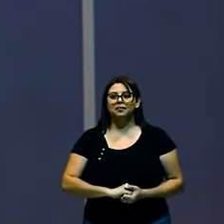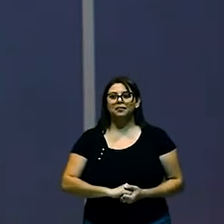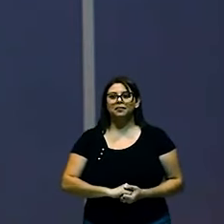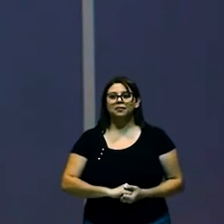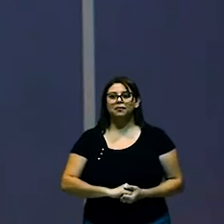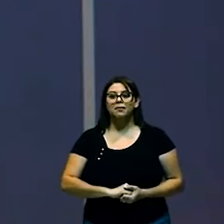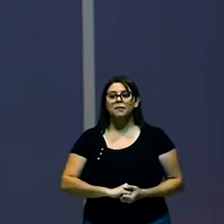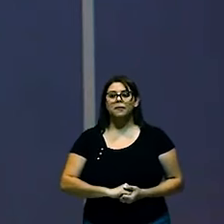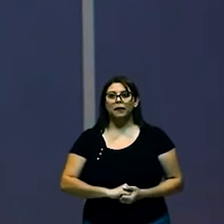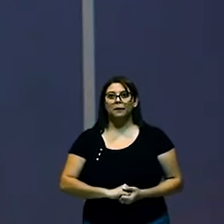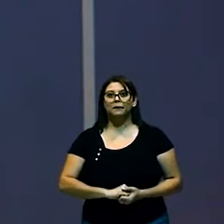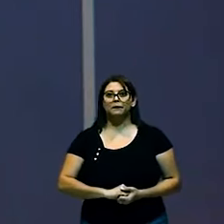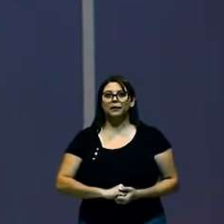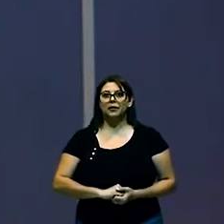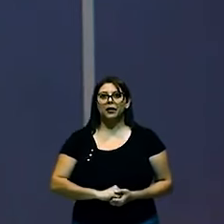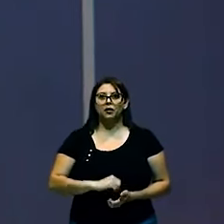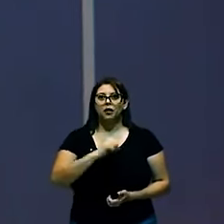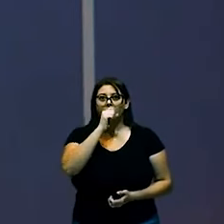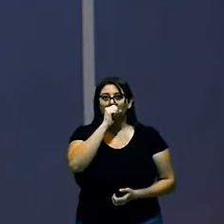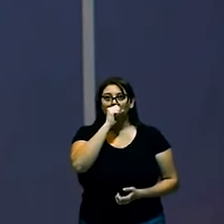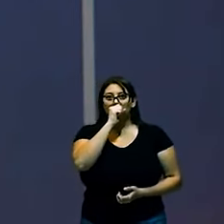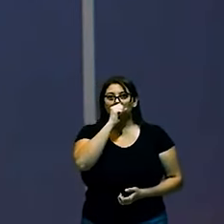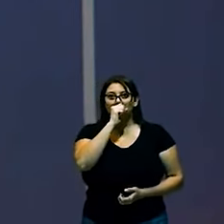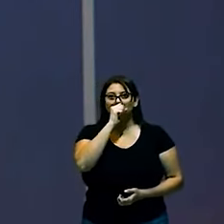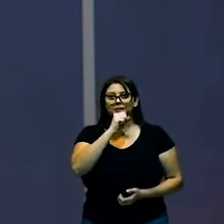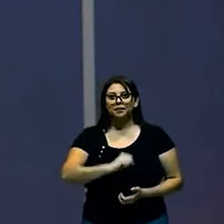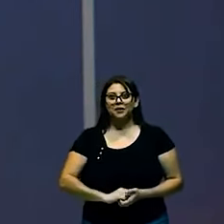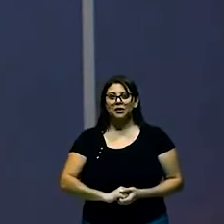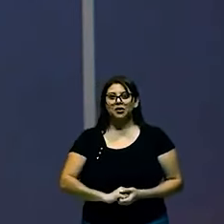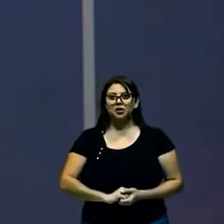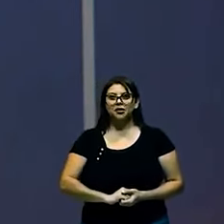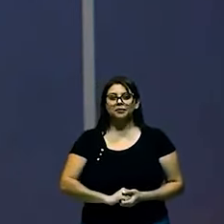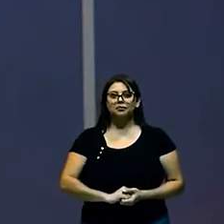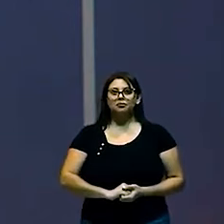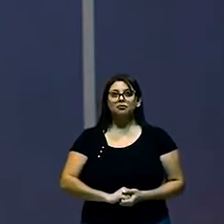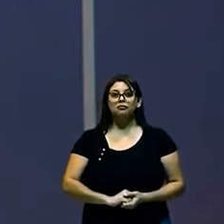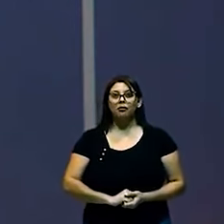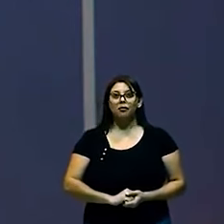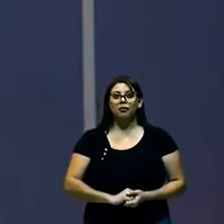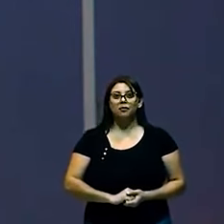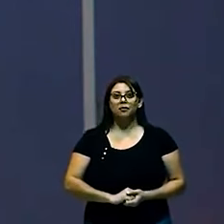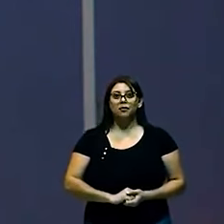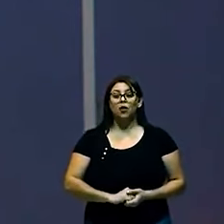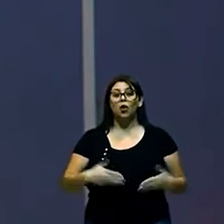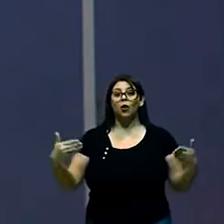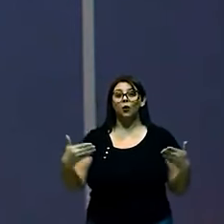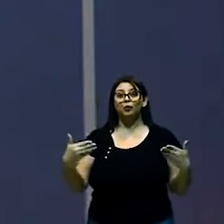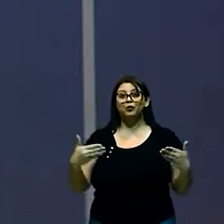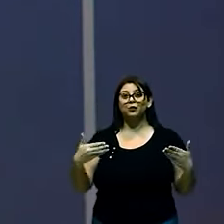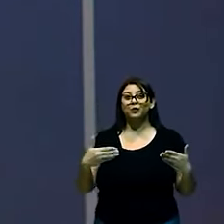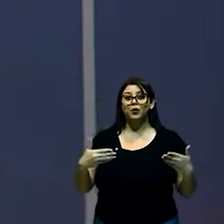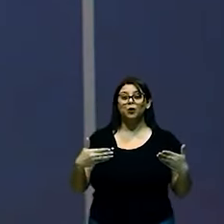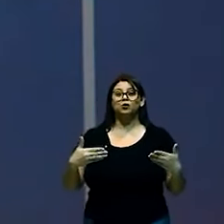cristianismo primitivo com a centralidade, o retorno com a centralidade da Bíblia. E como há muita coisa para se falar sobre a Reforma